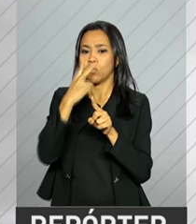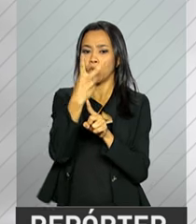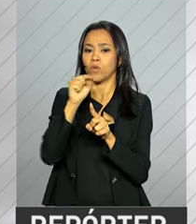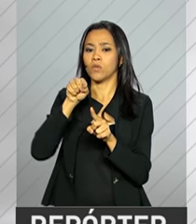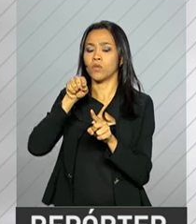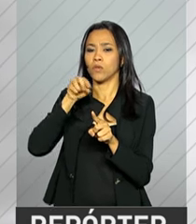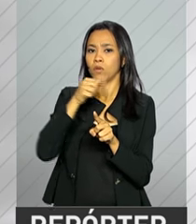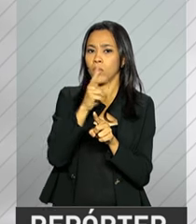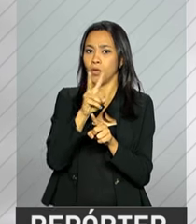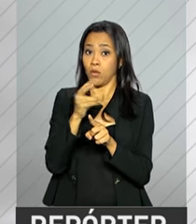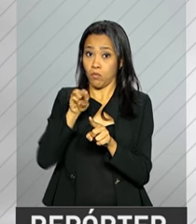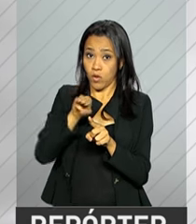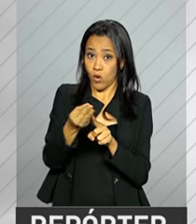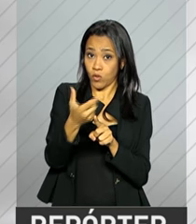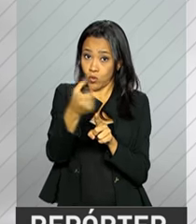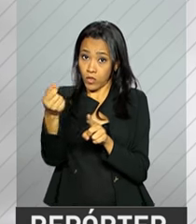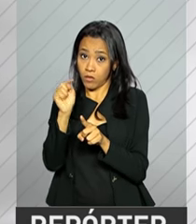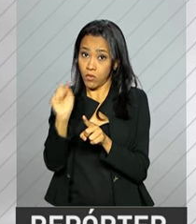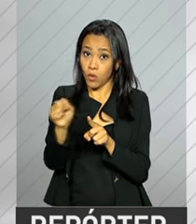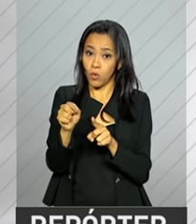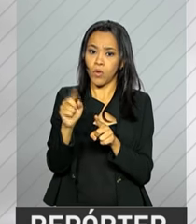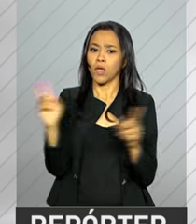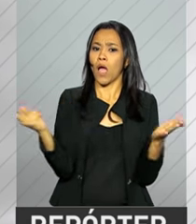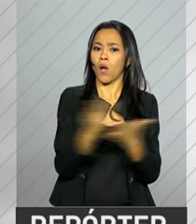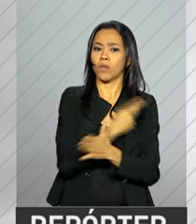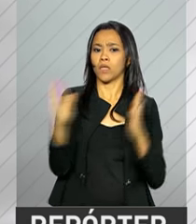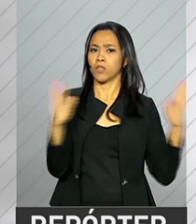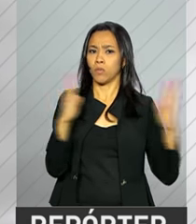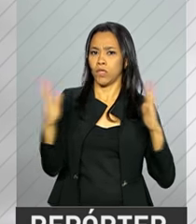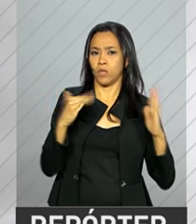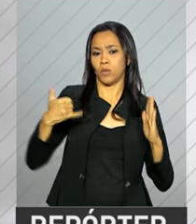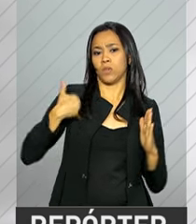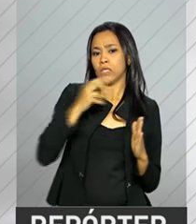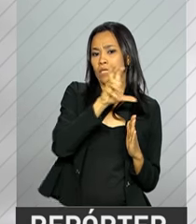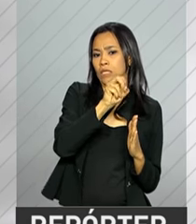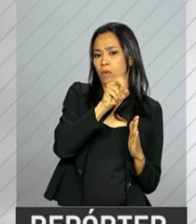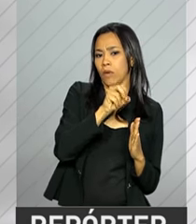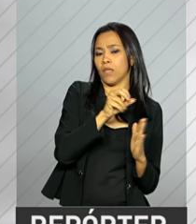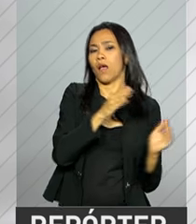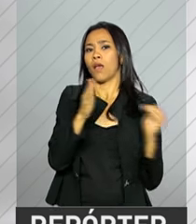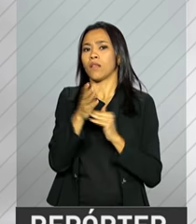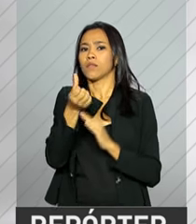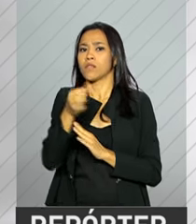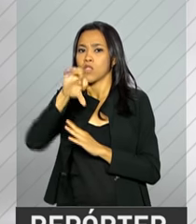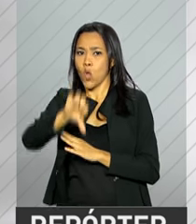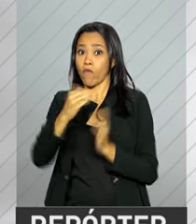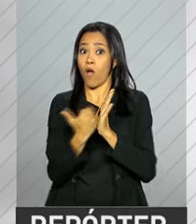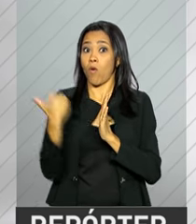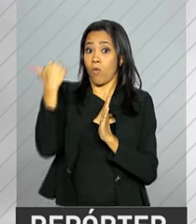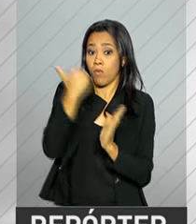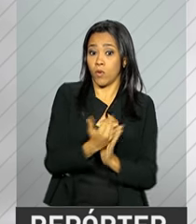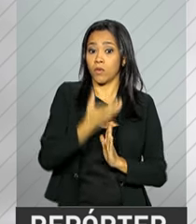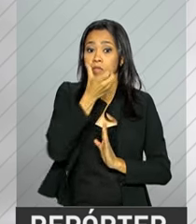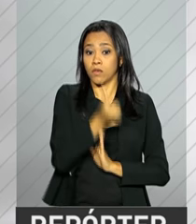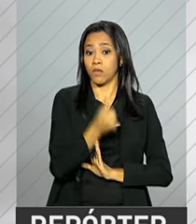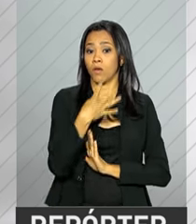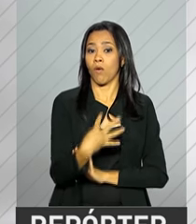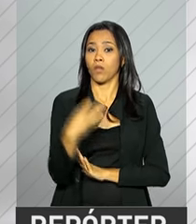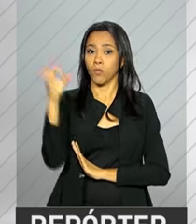2.hõ200.000. Na faixa etária de maior incidência, entre 50 e 69 anos, o crescimento foi de